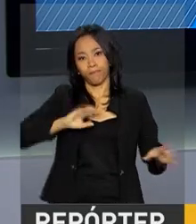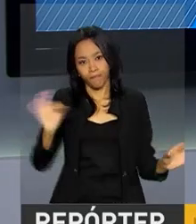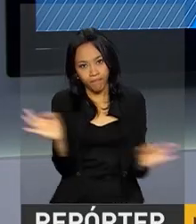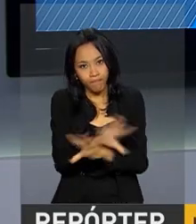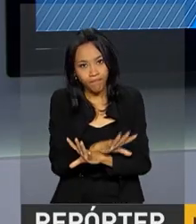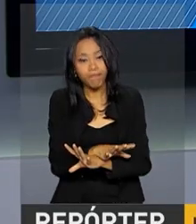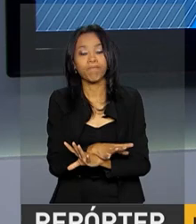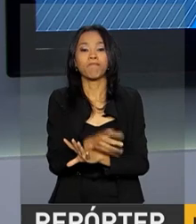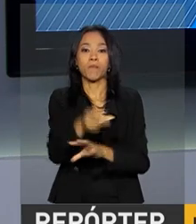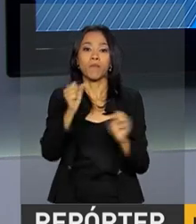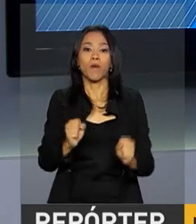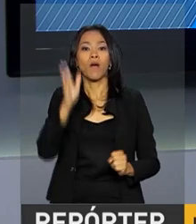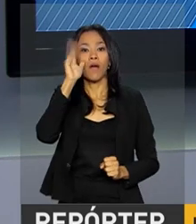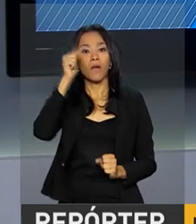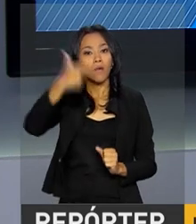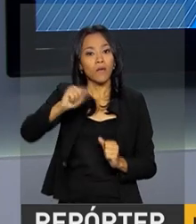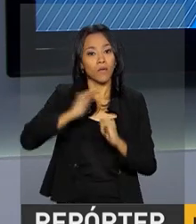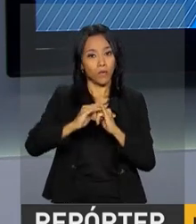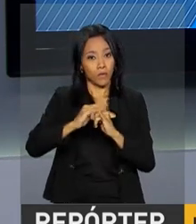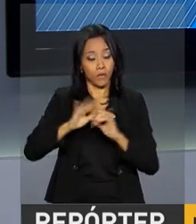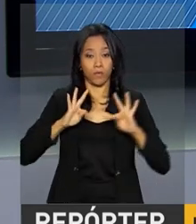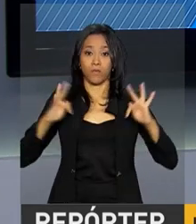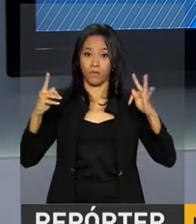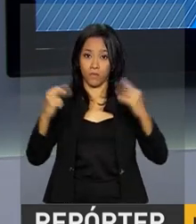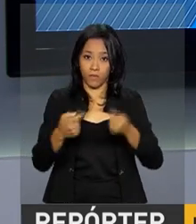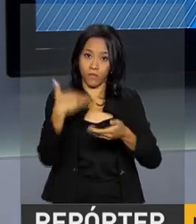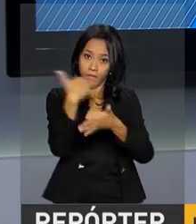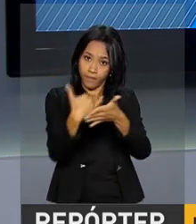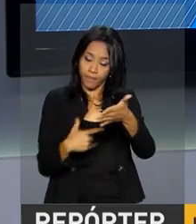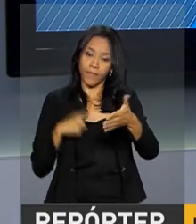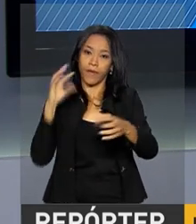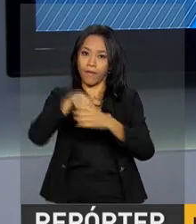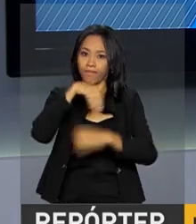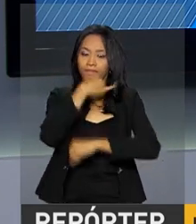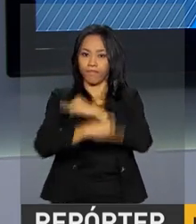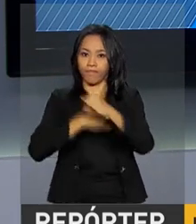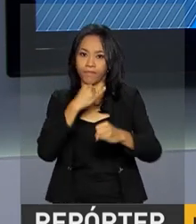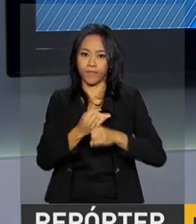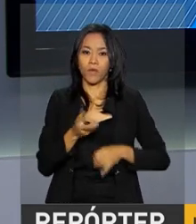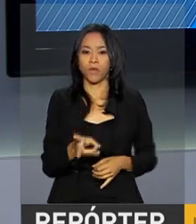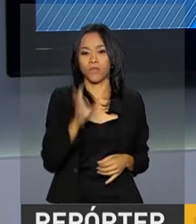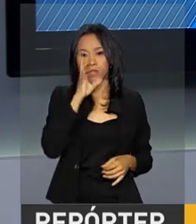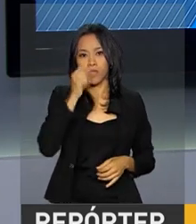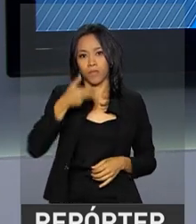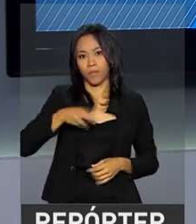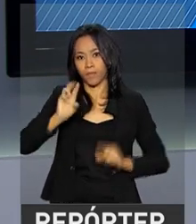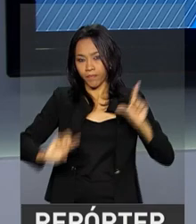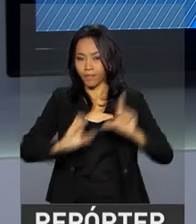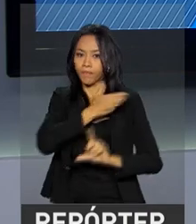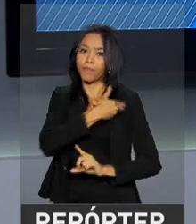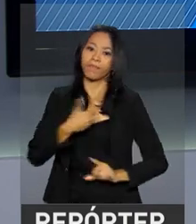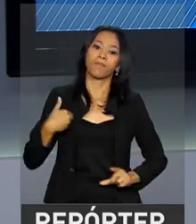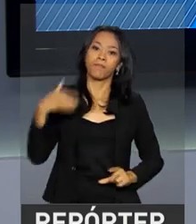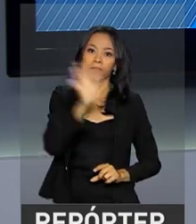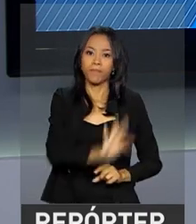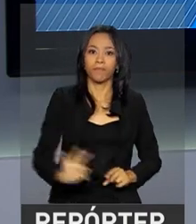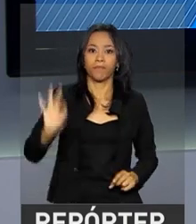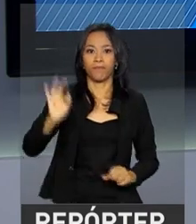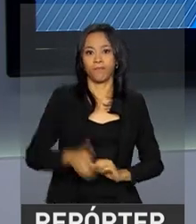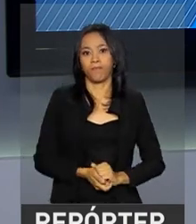você pode rever as reportagens no youtube toda a nossa programação também está na internet continue na nbr a tv do governo